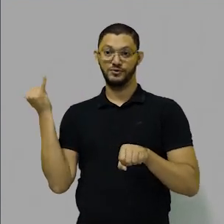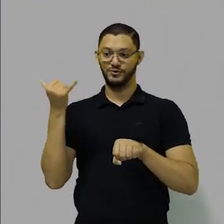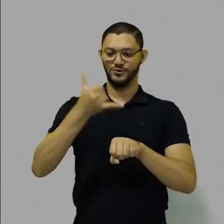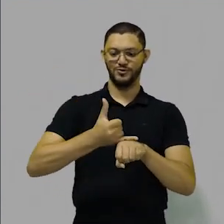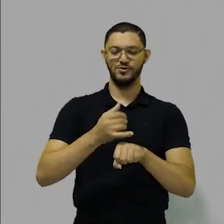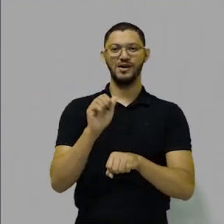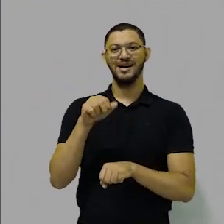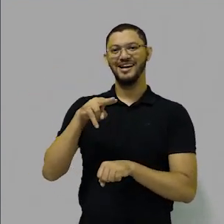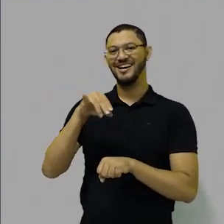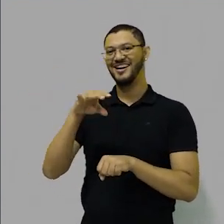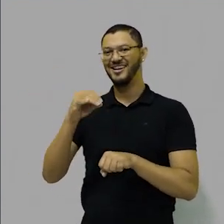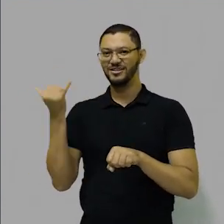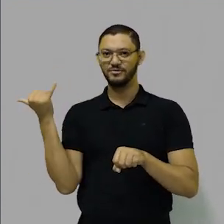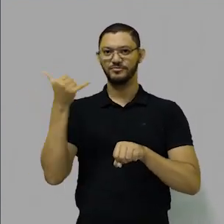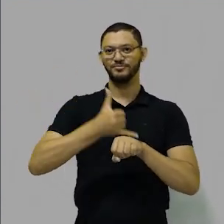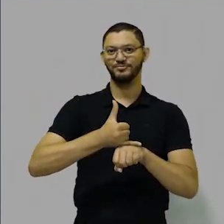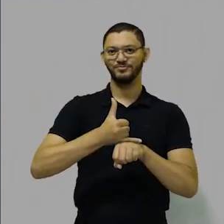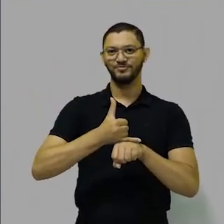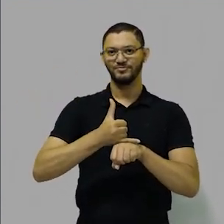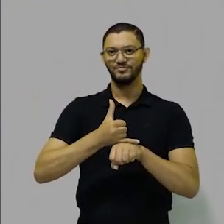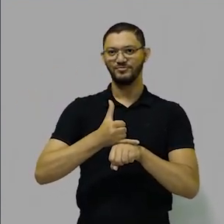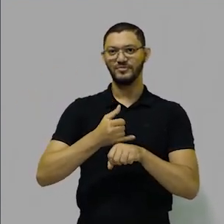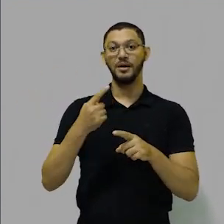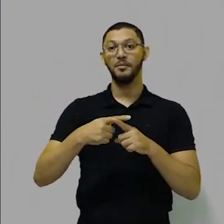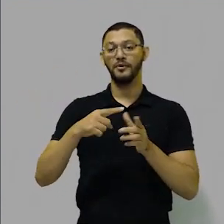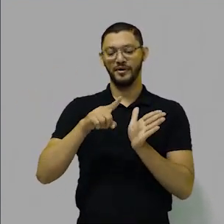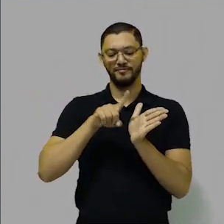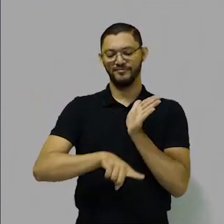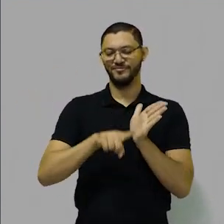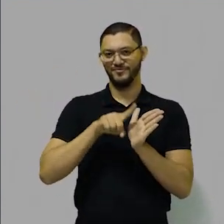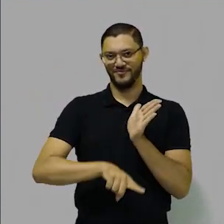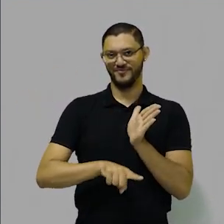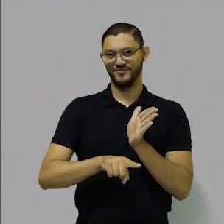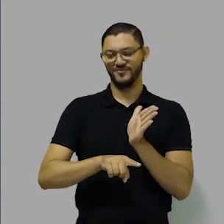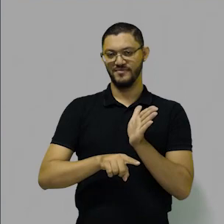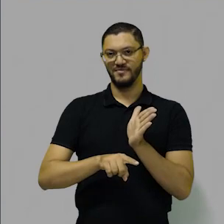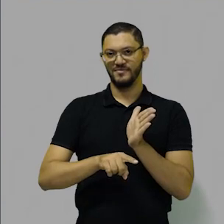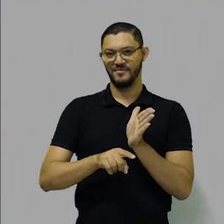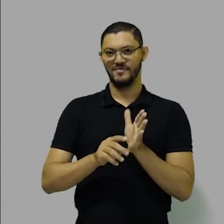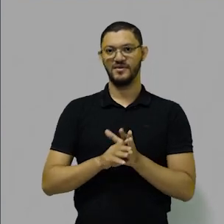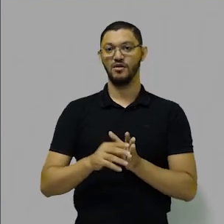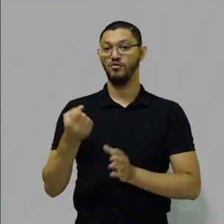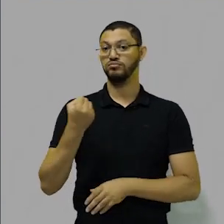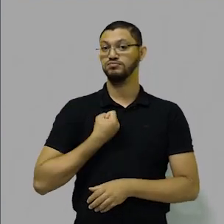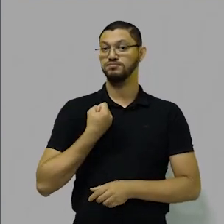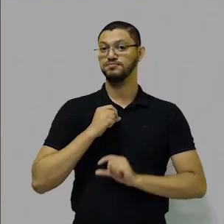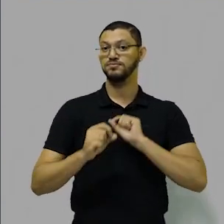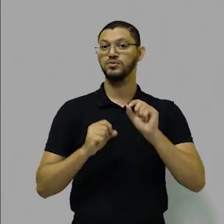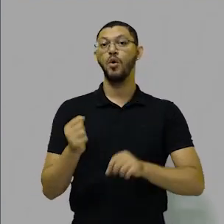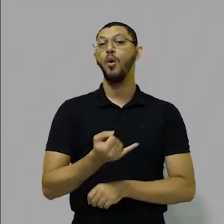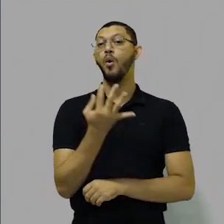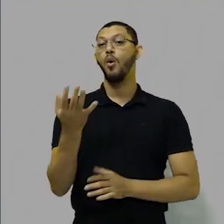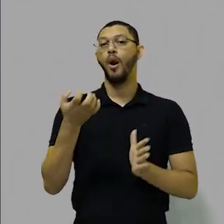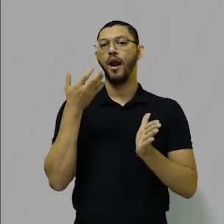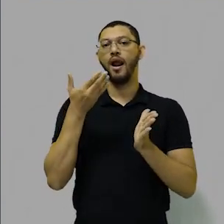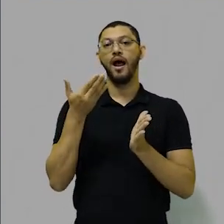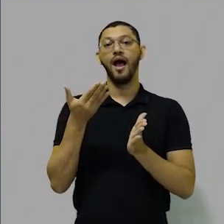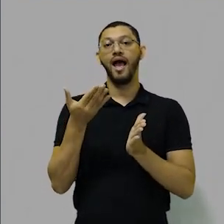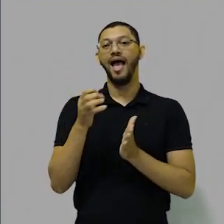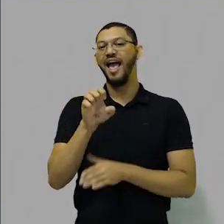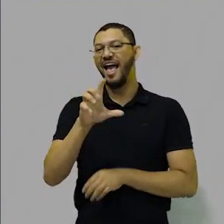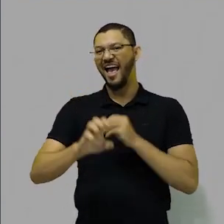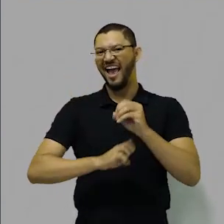que é a partícula carregada negativamente. E a sua carga é justamente o quanto de elétrons ele